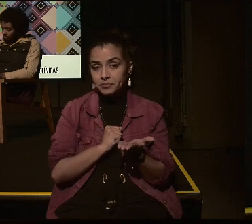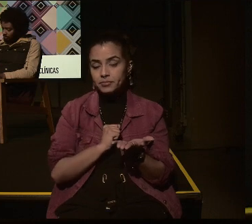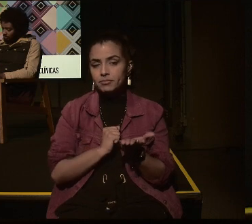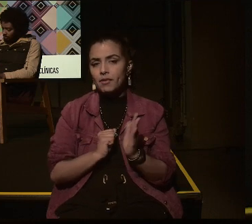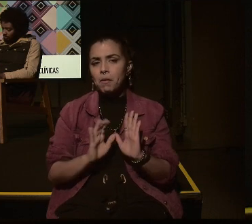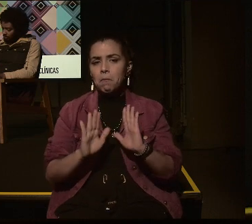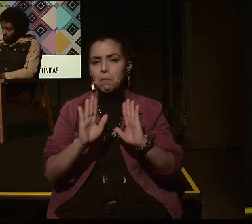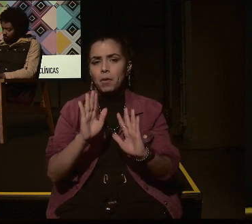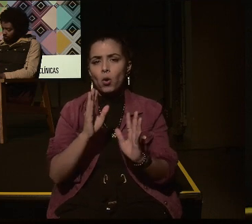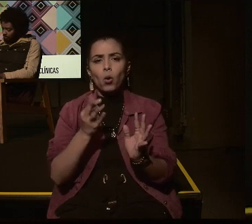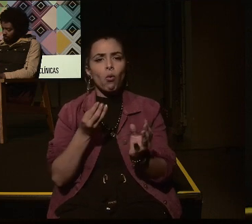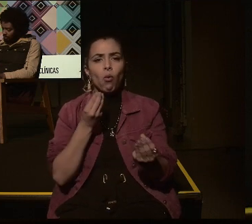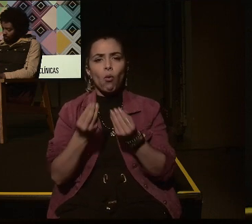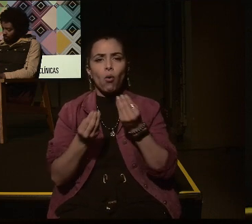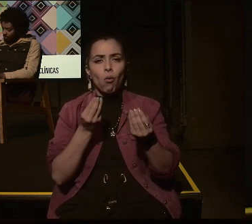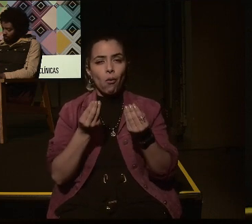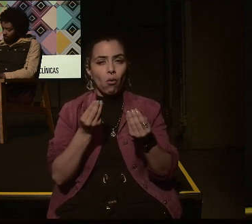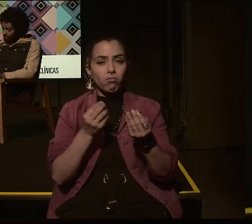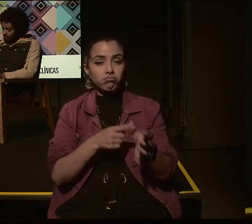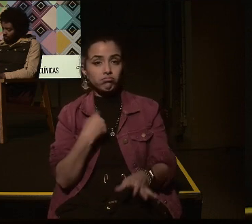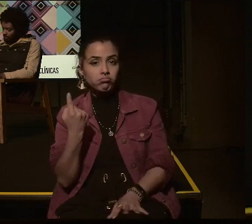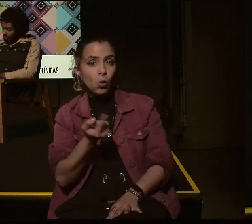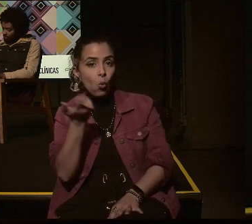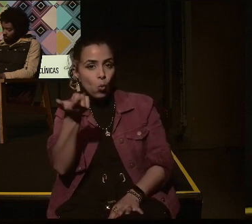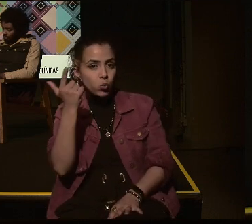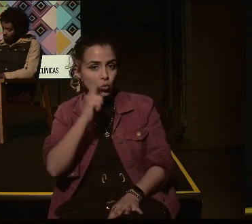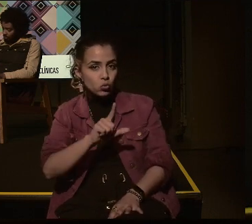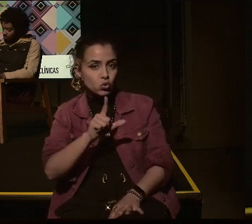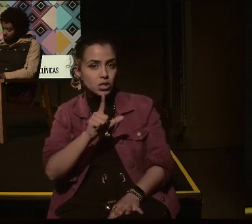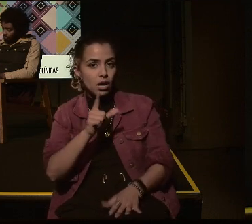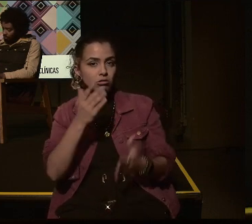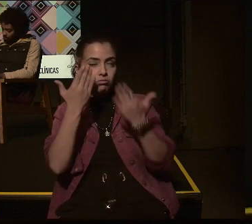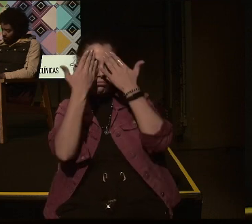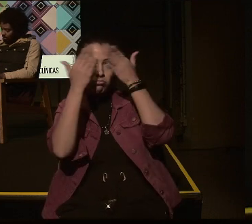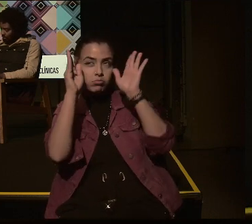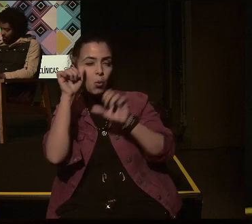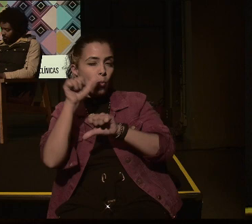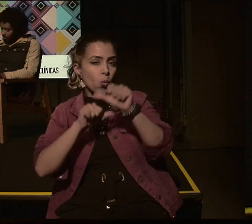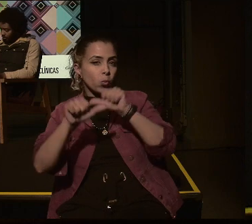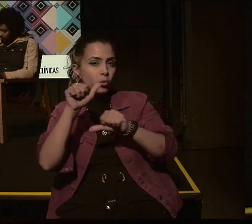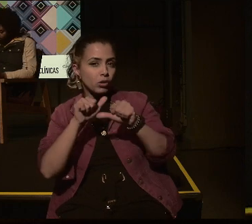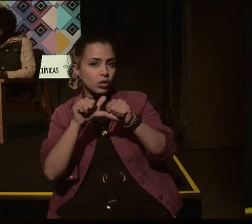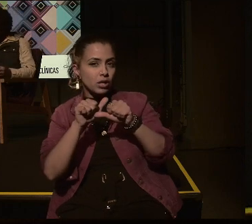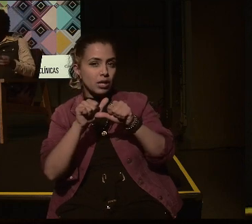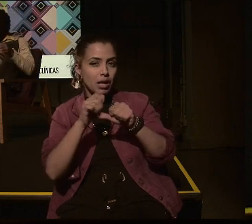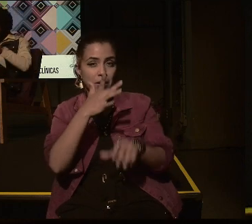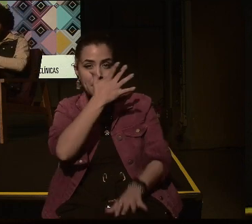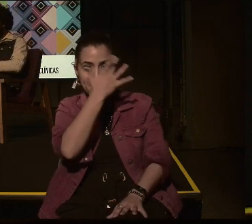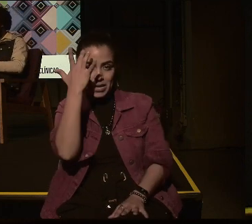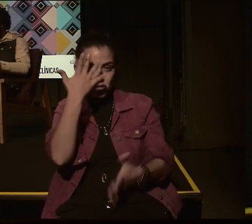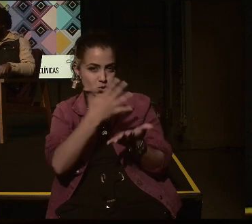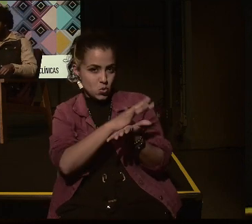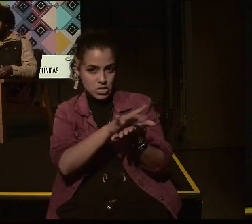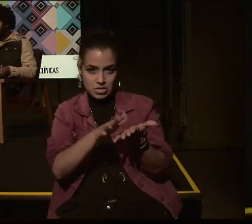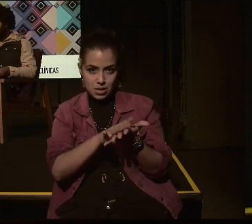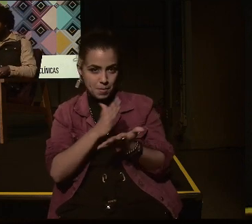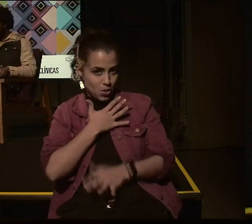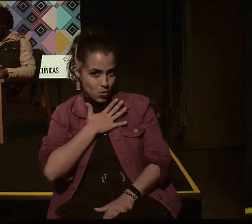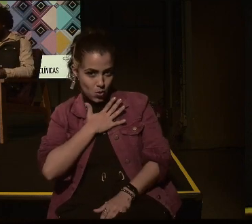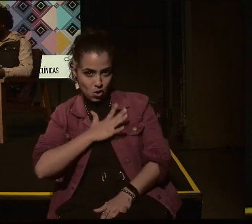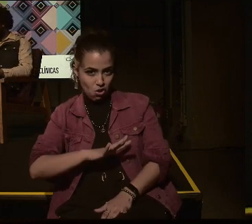como é que a gente sai da ideia de que quem não gosta de samba, bom sujeito não é?